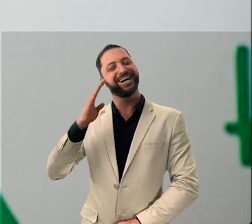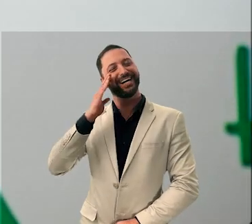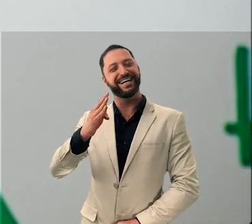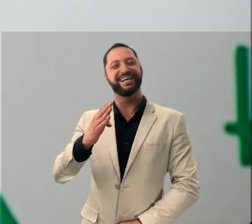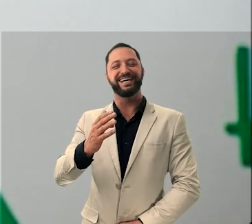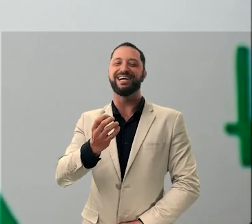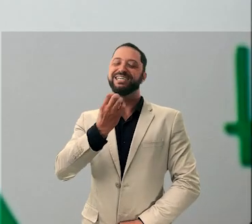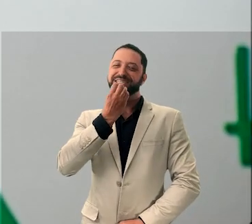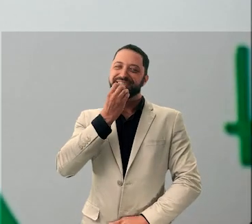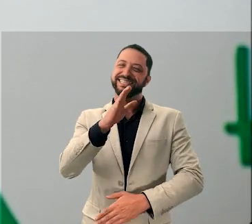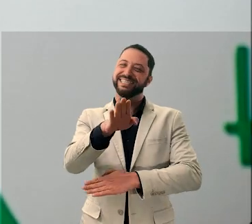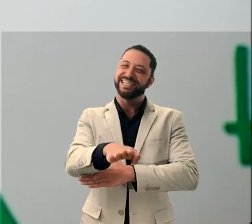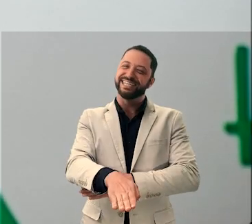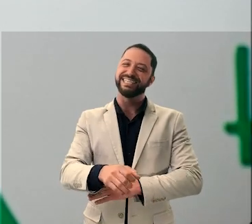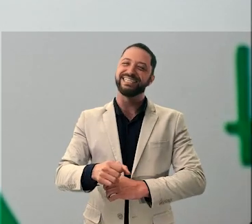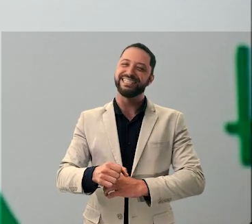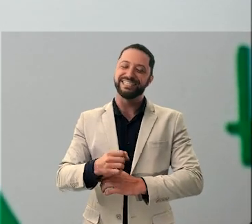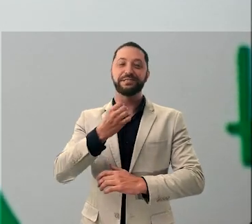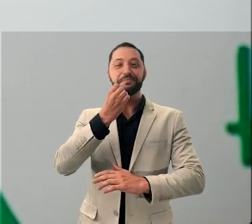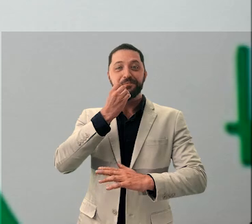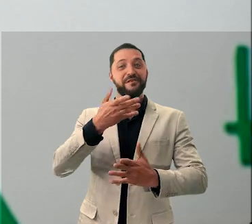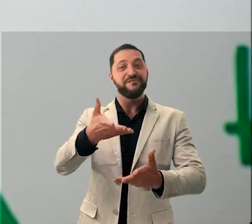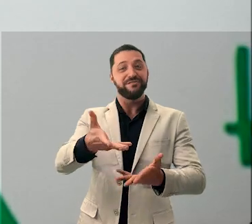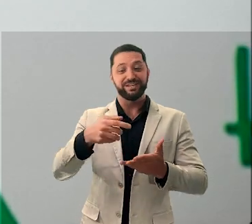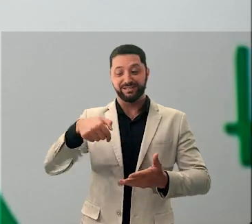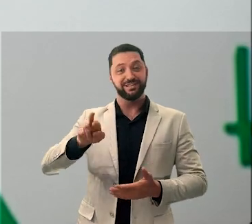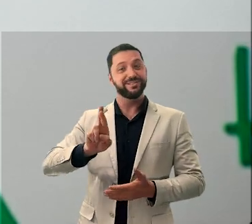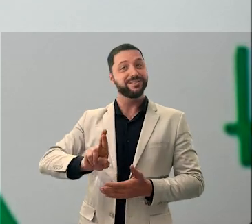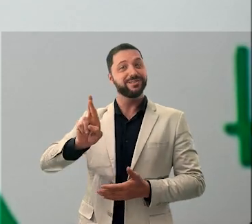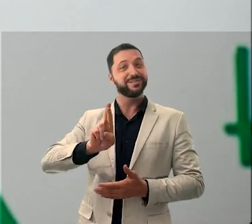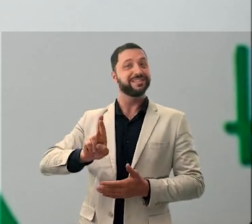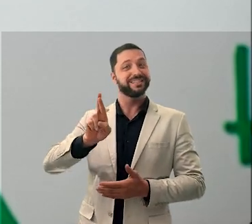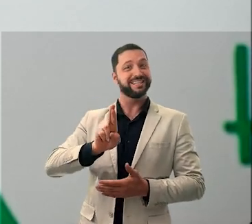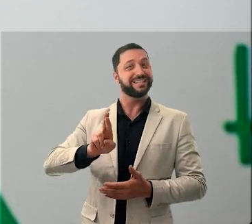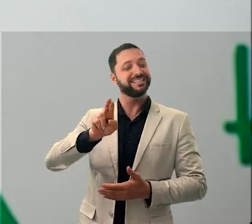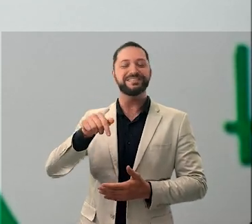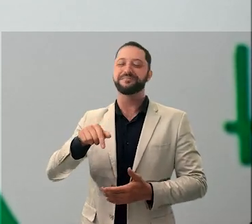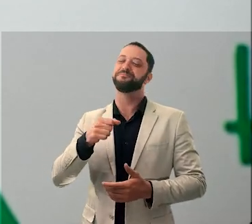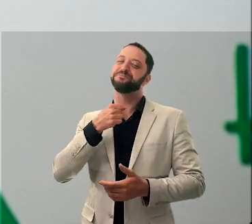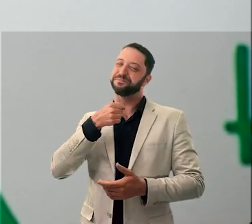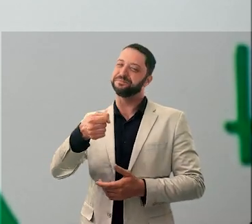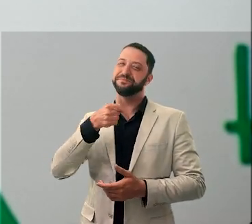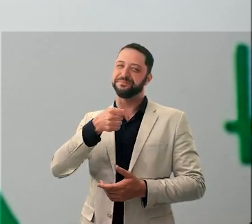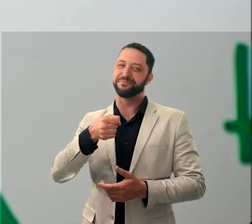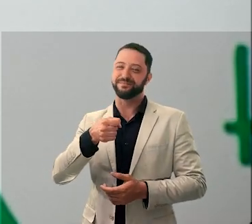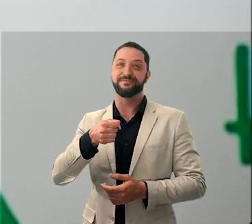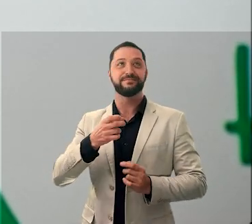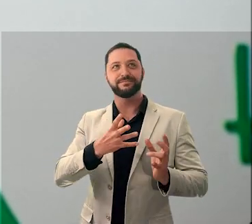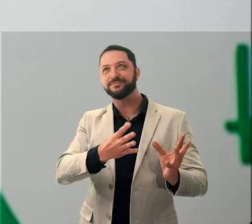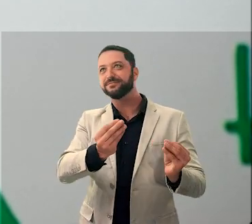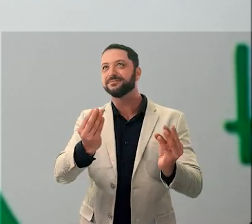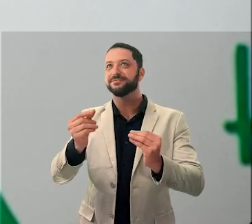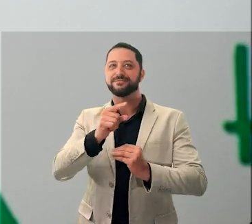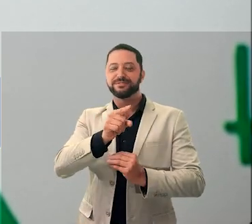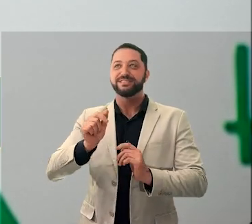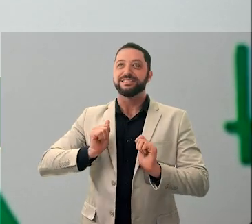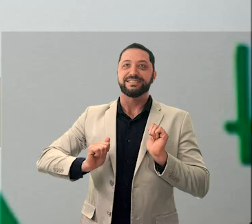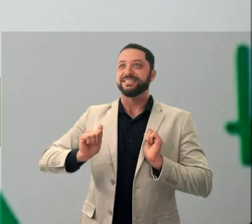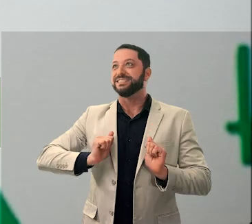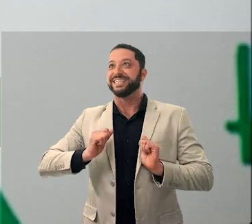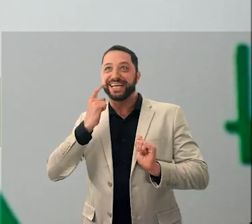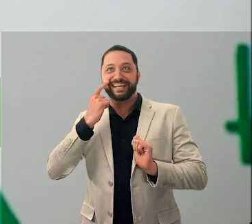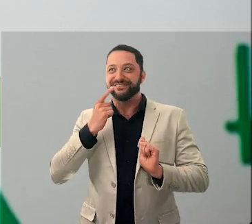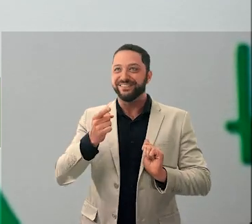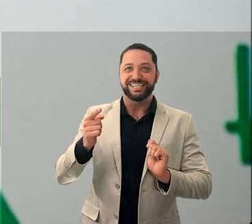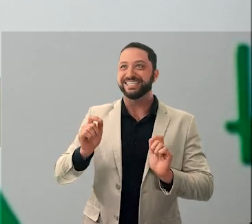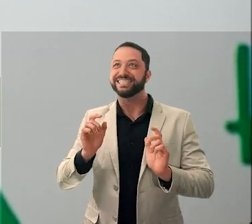Olá, muito boa tarde. Sejam todos muito bem-vindos ao nosso Conexão Social, o momento mais esperado aqui no nosso programa